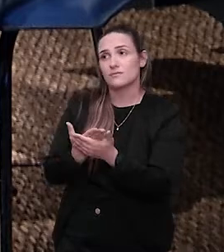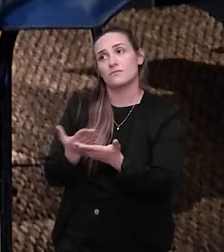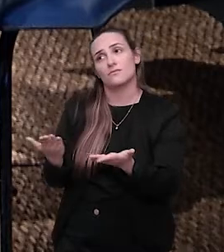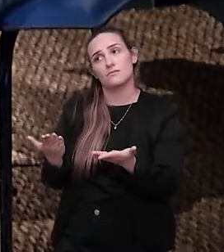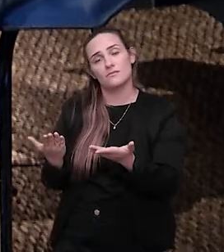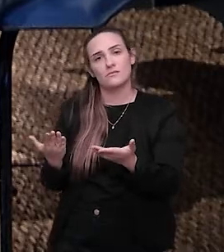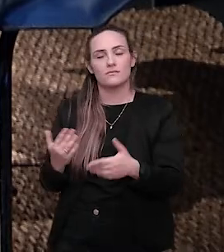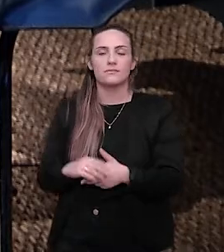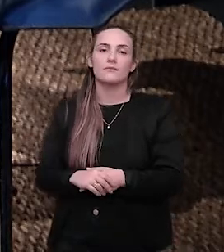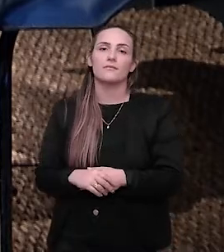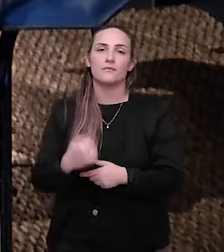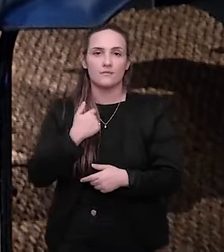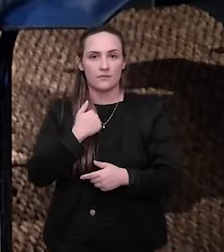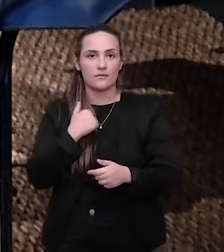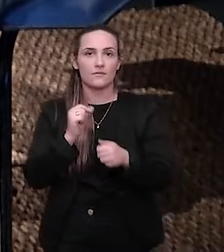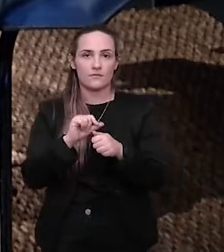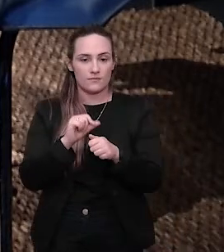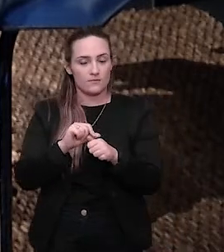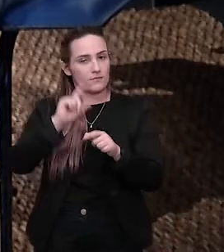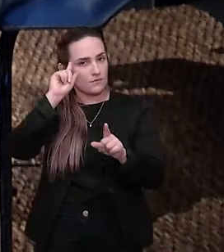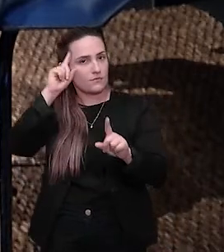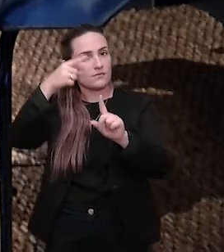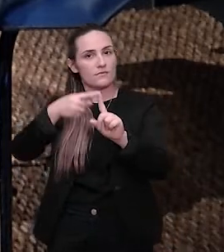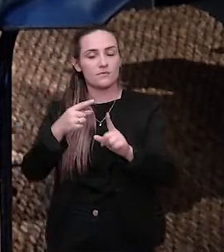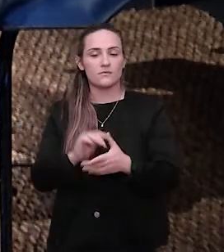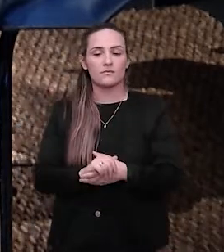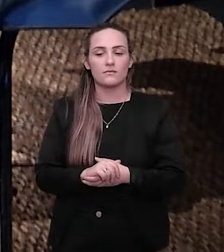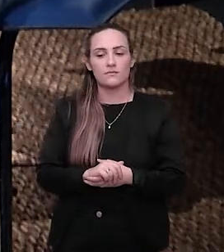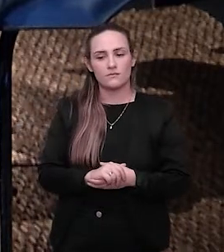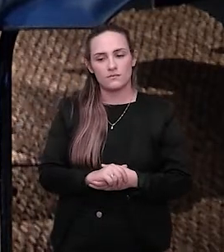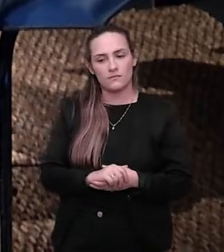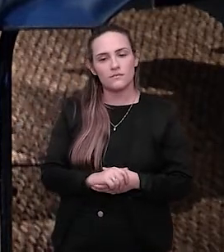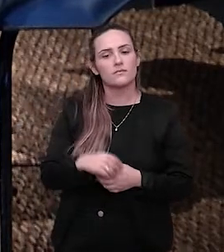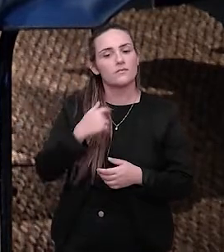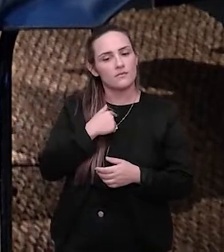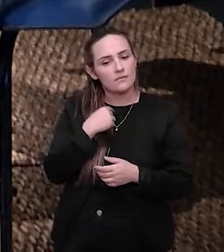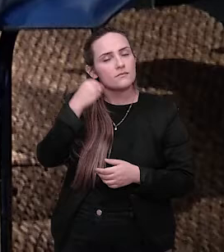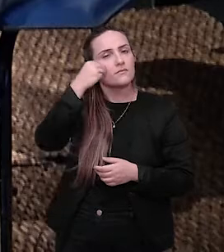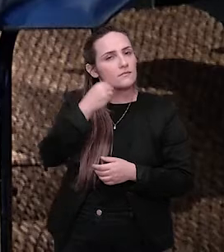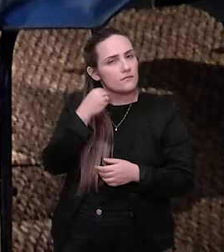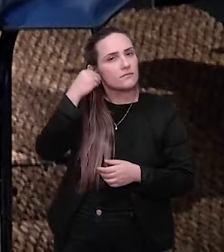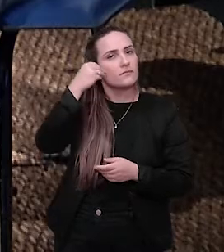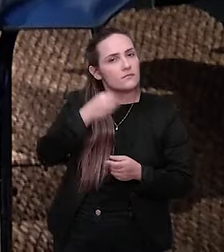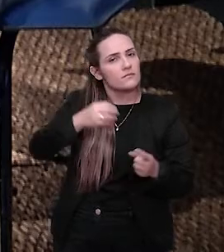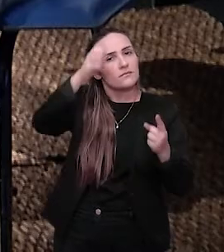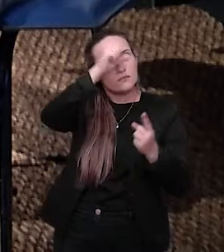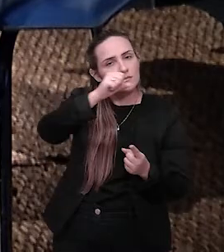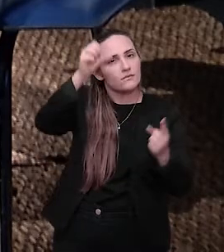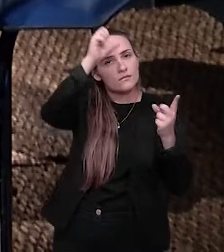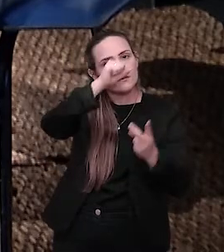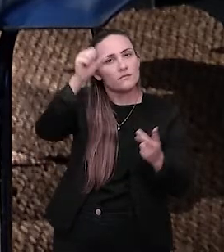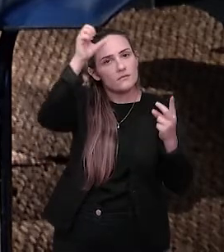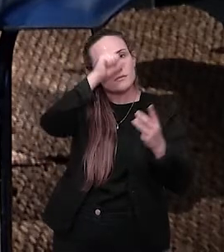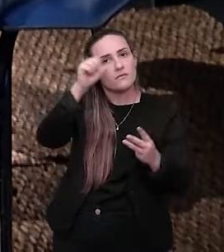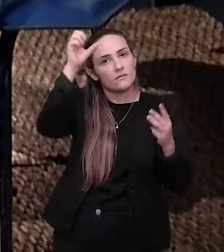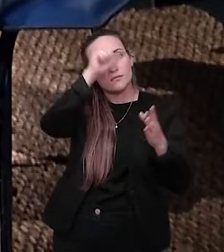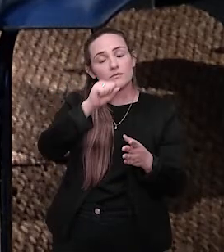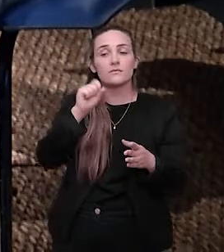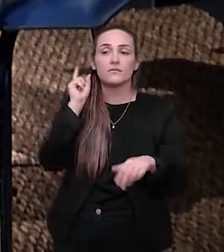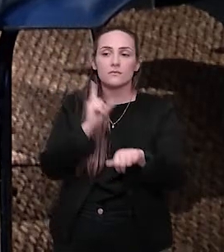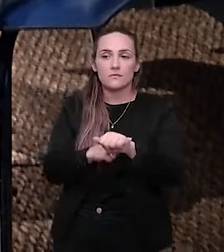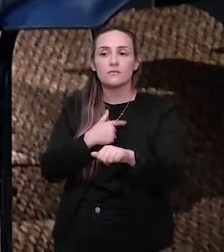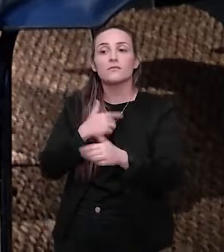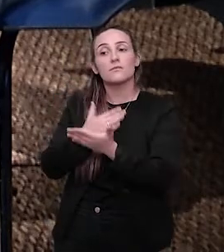não vai me querer. E eu fiz uma escolha de vida, fiz um propósito, na verdade é isso. Eu fiz um propósito e eu fui galgando tempo e